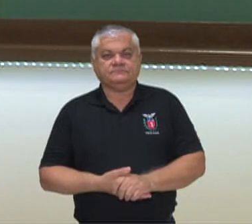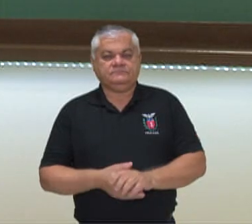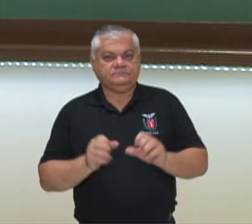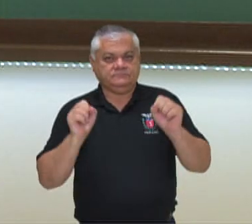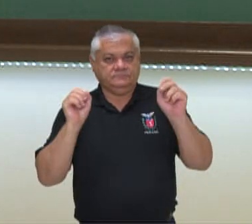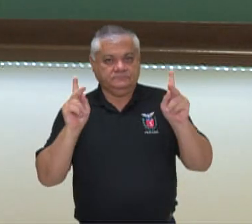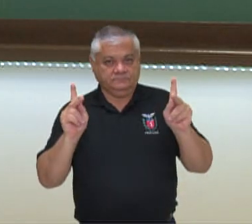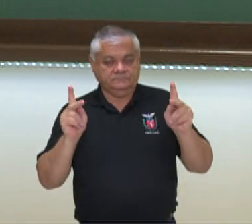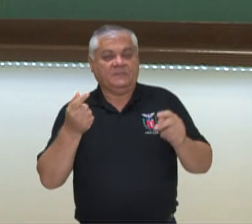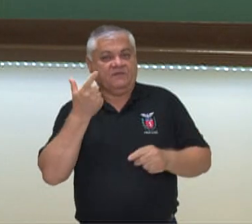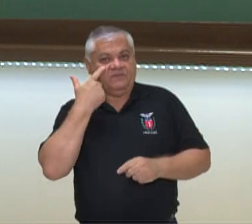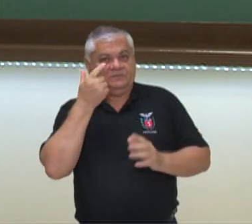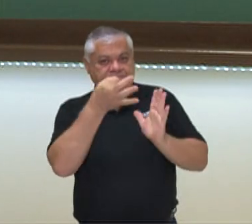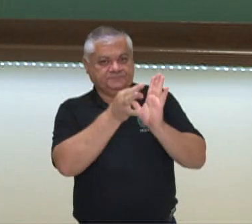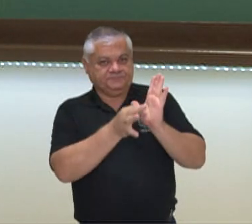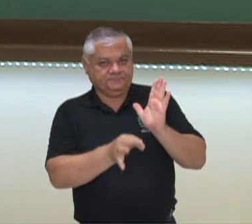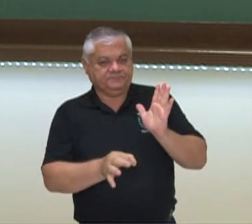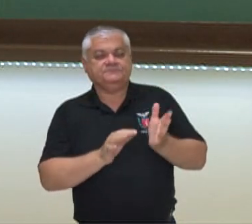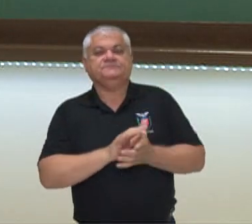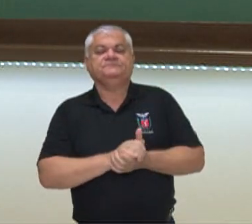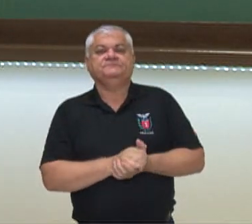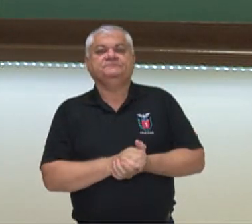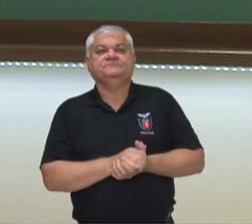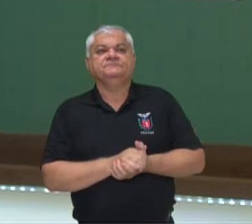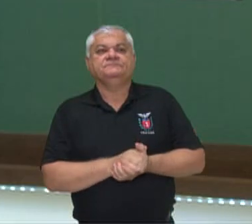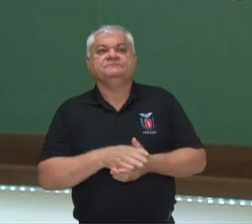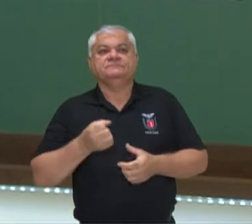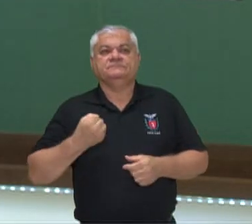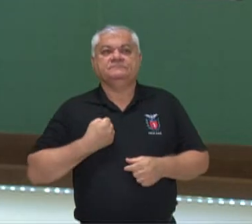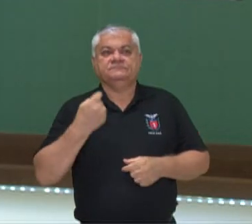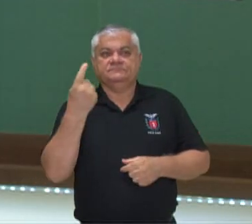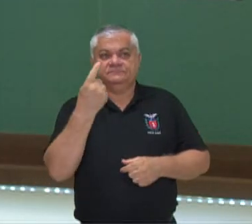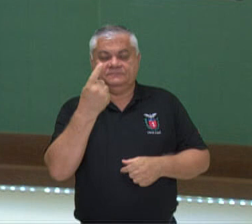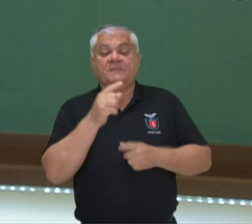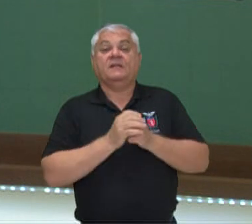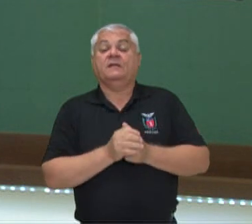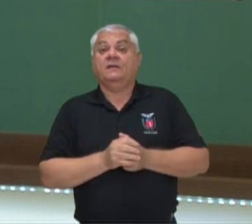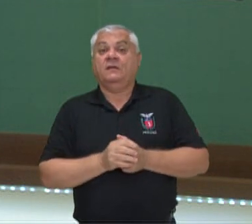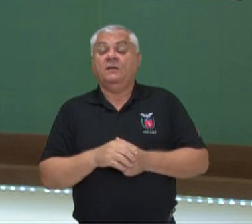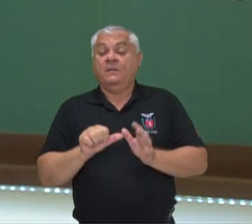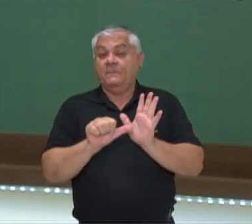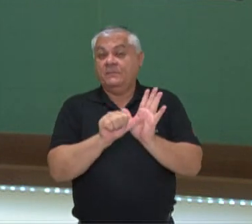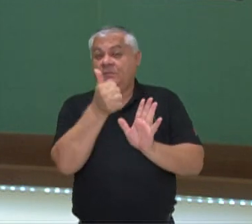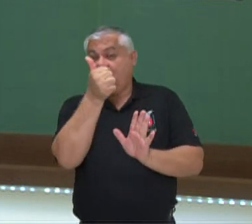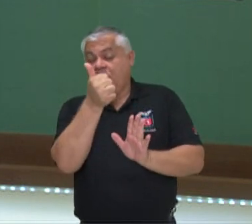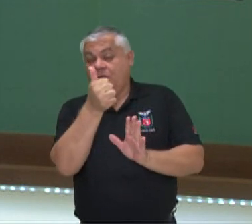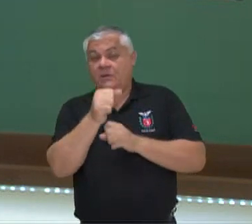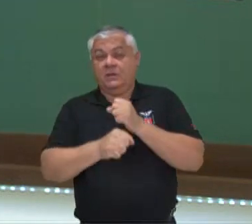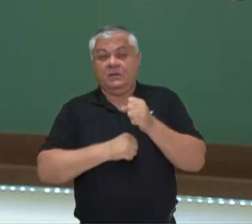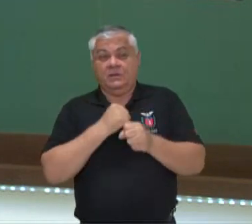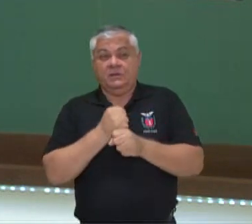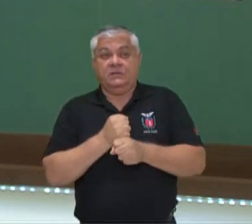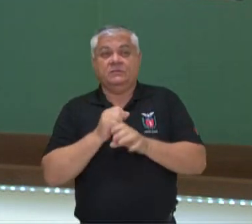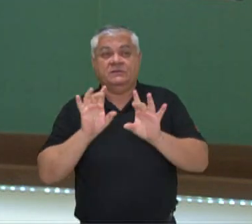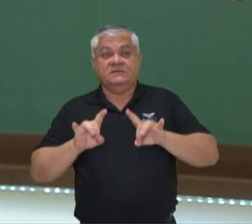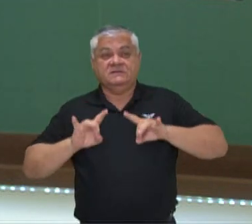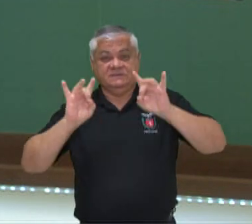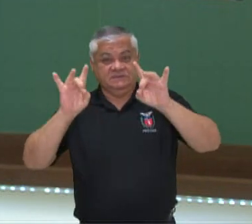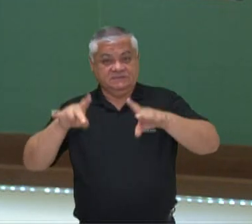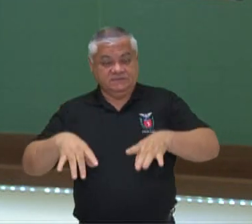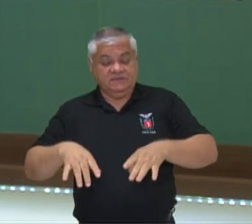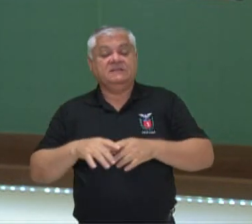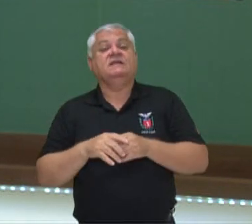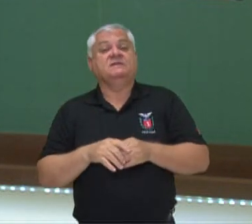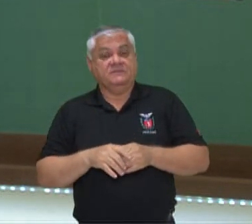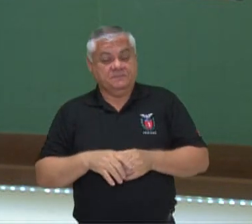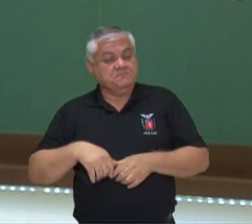Okay, let's check. Vamos corrigir. So number 1, the one in Sydney was older than the one in Beijing. Os jogos